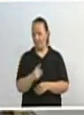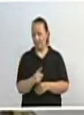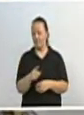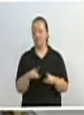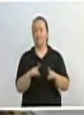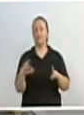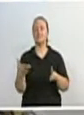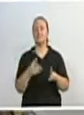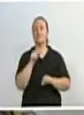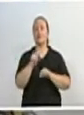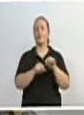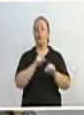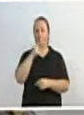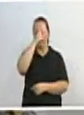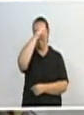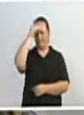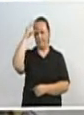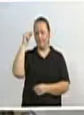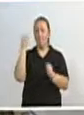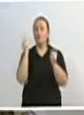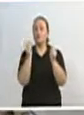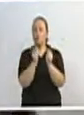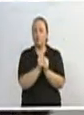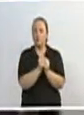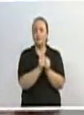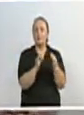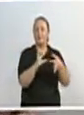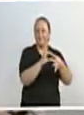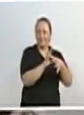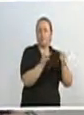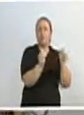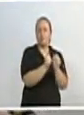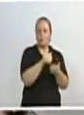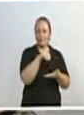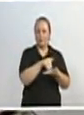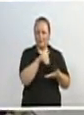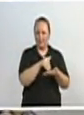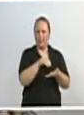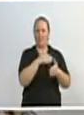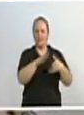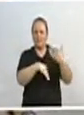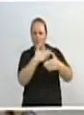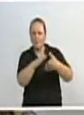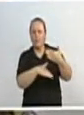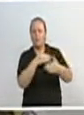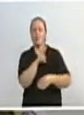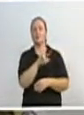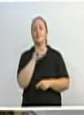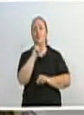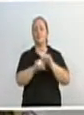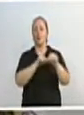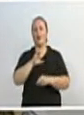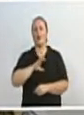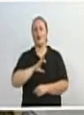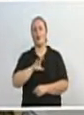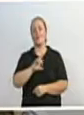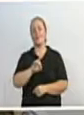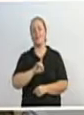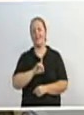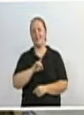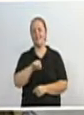Prefeitura, através da Secretaria de Desenvolvimento Econômico, vai comandar as ações do fórum, dando um espaço legal